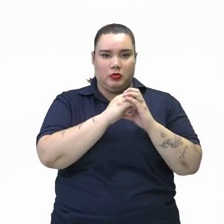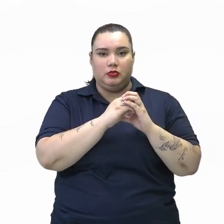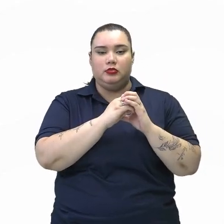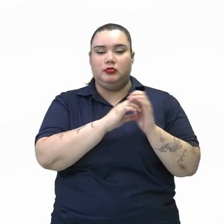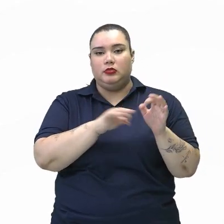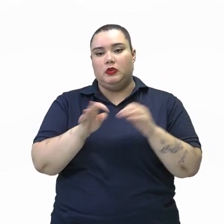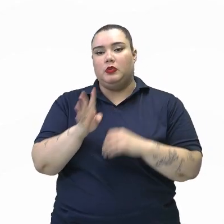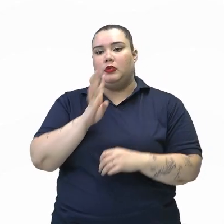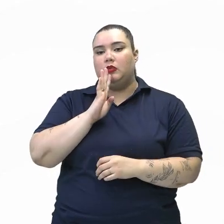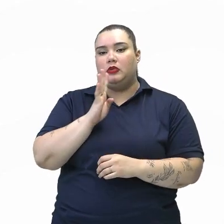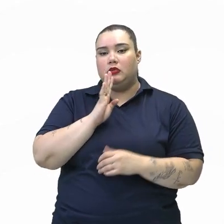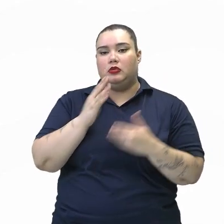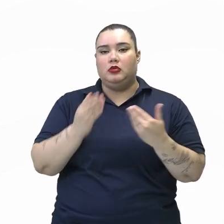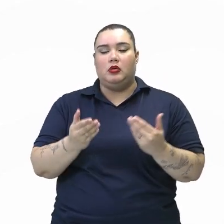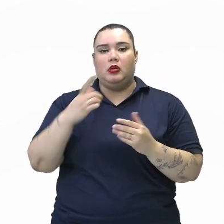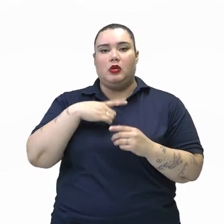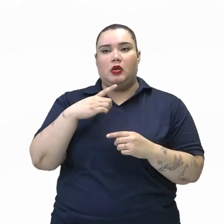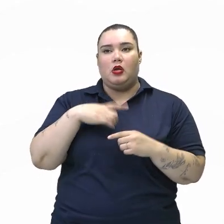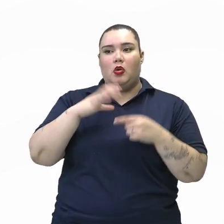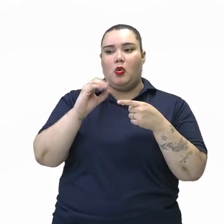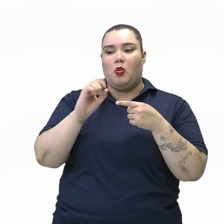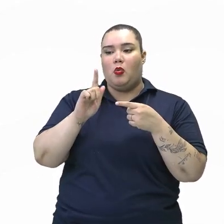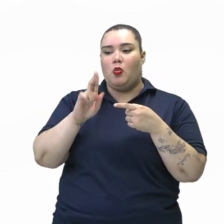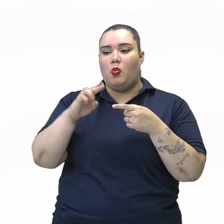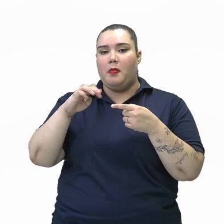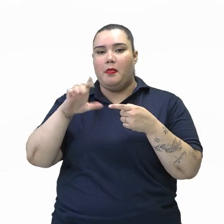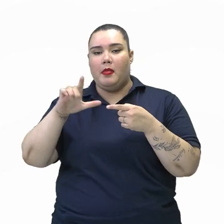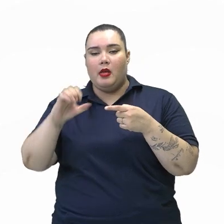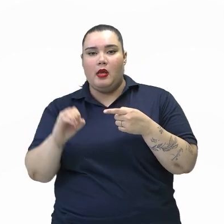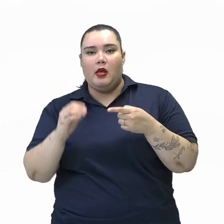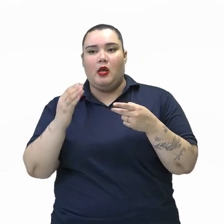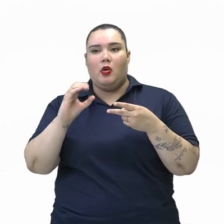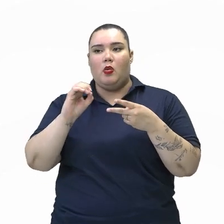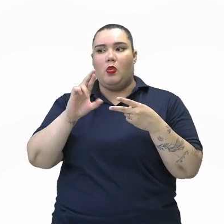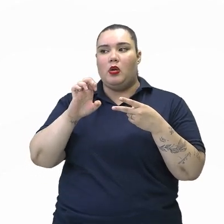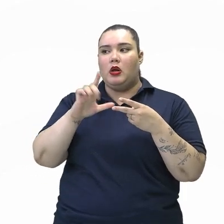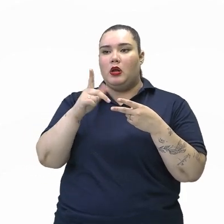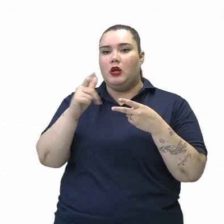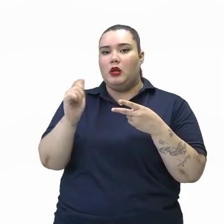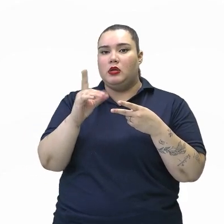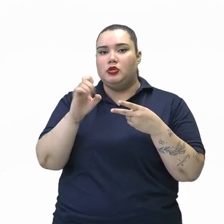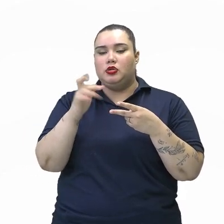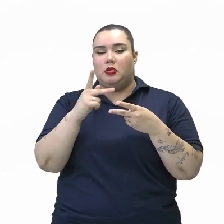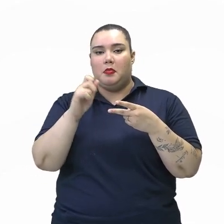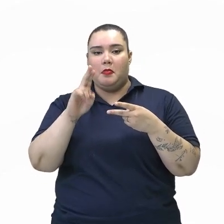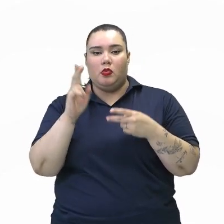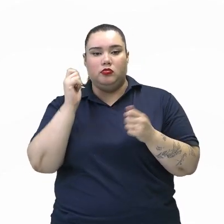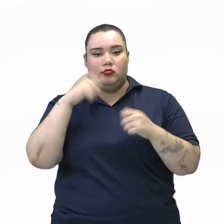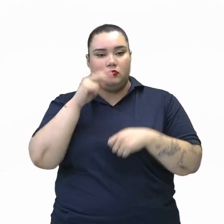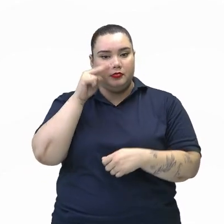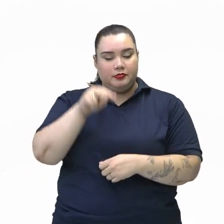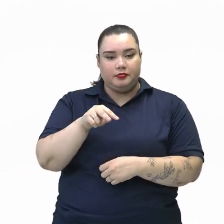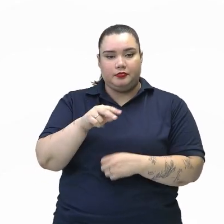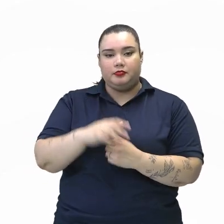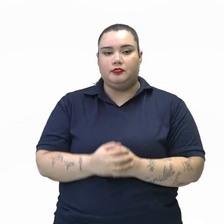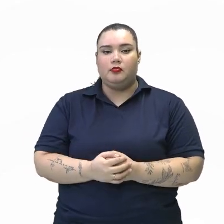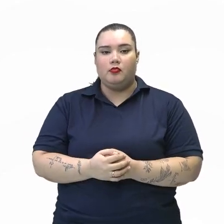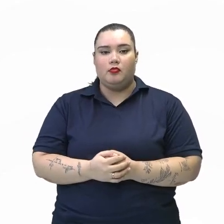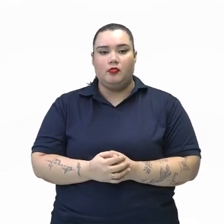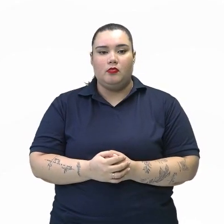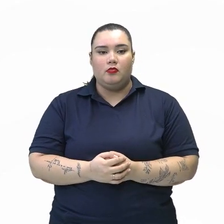são conhecidos como cogumelos, orelhas de pau, por exemplo, né, a gente pode ver a olho nu.